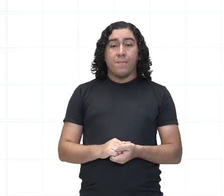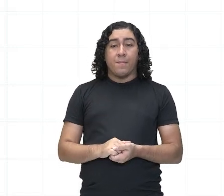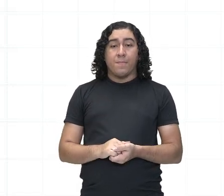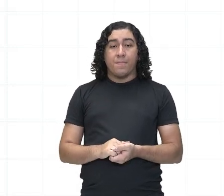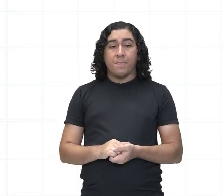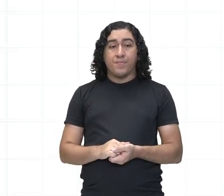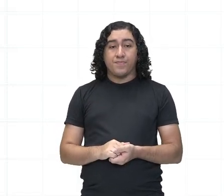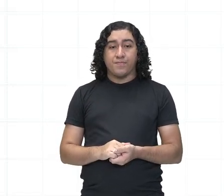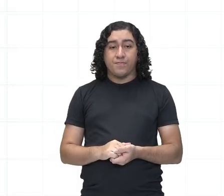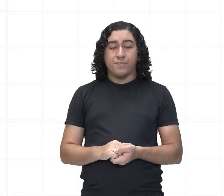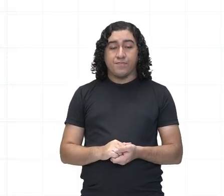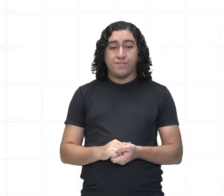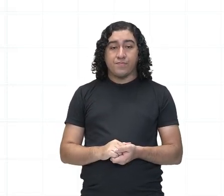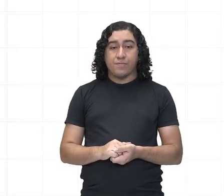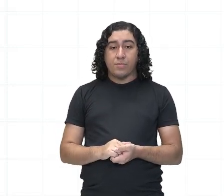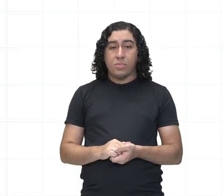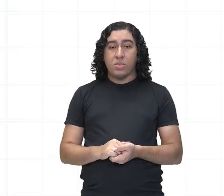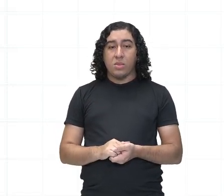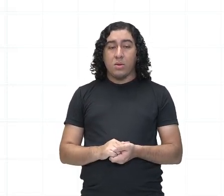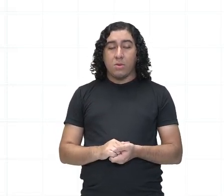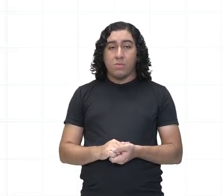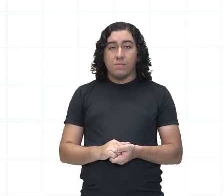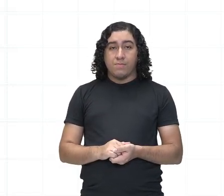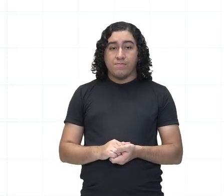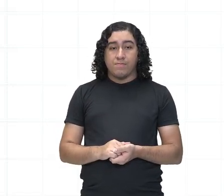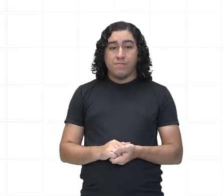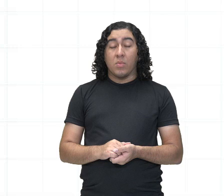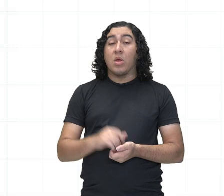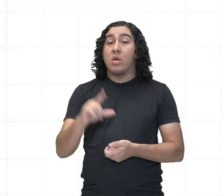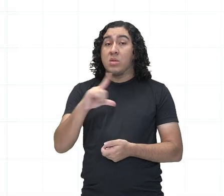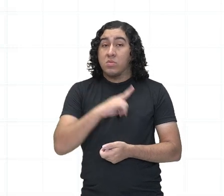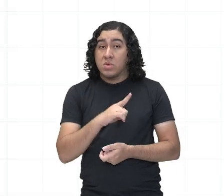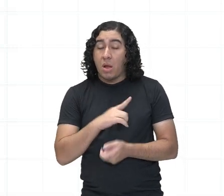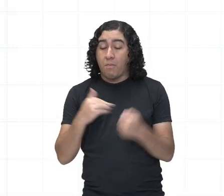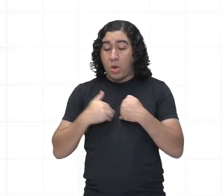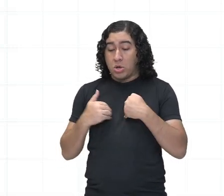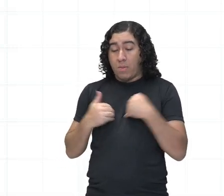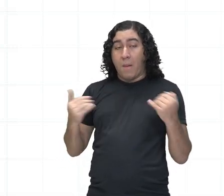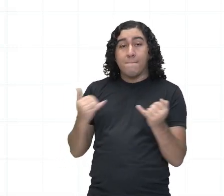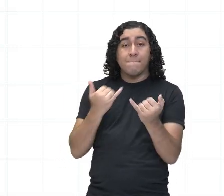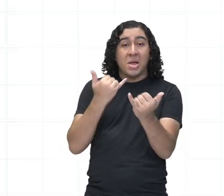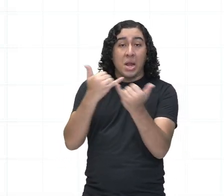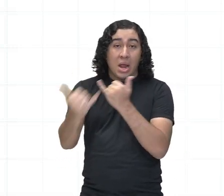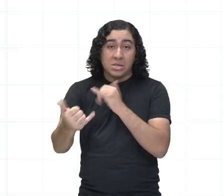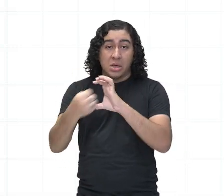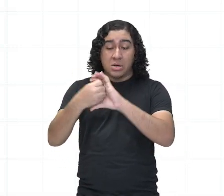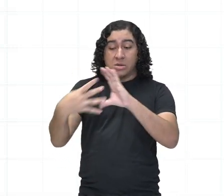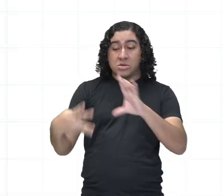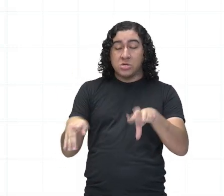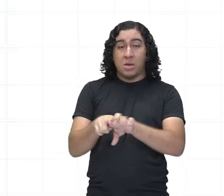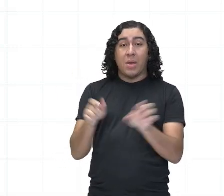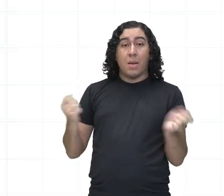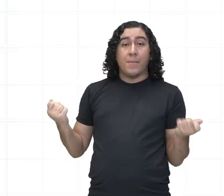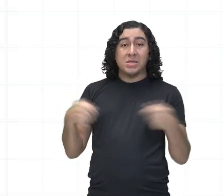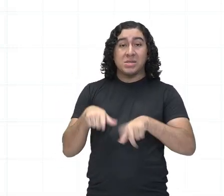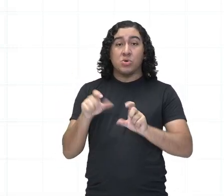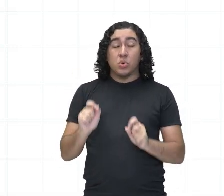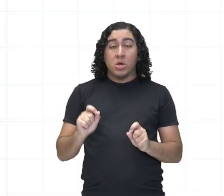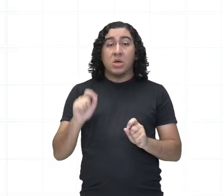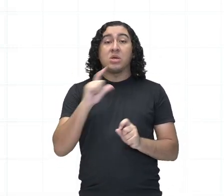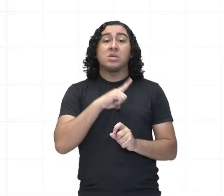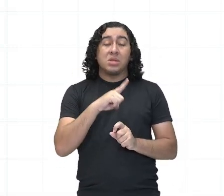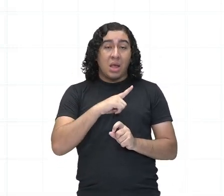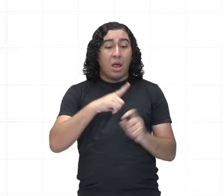aqueles indivíduos que possuem características muito parecidas e que têm a capacidade de se